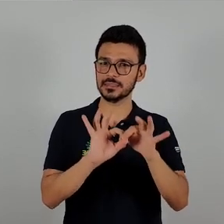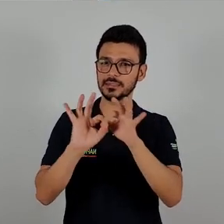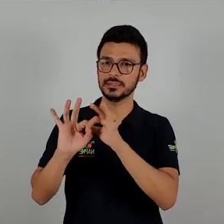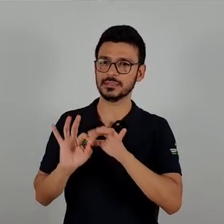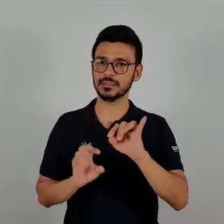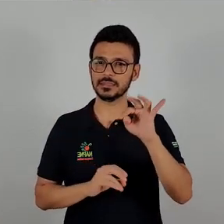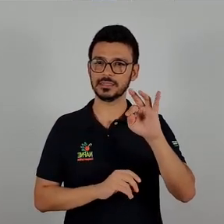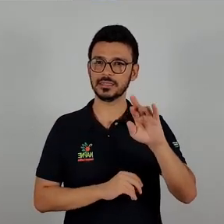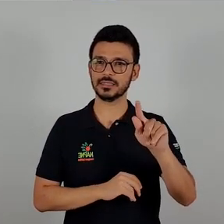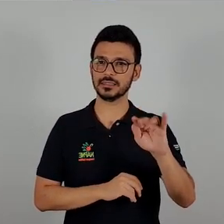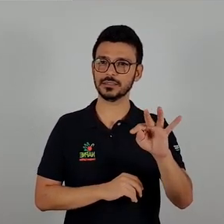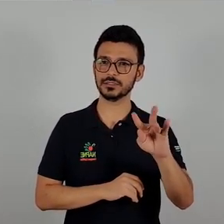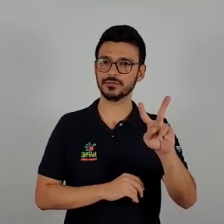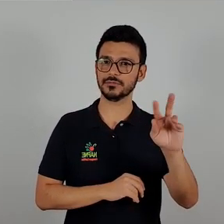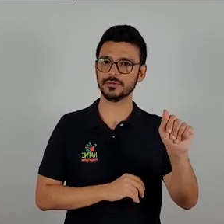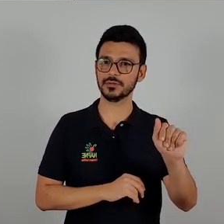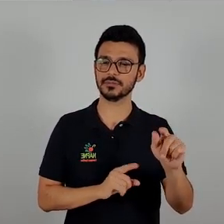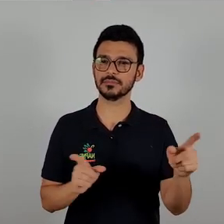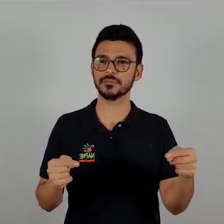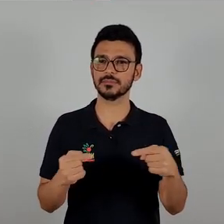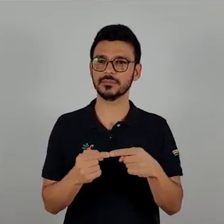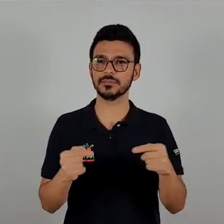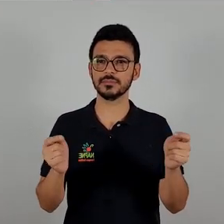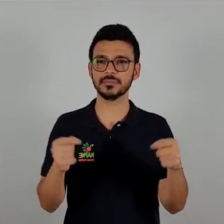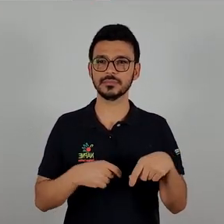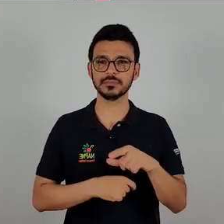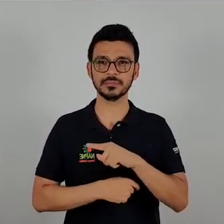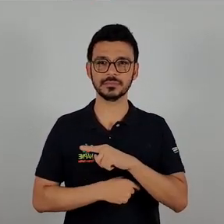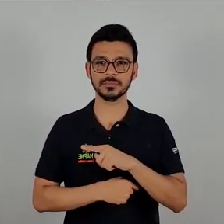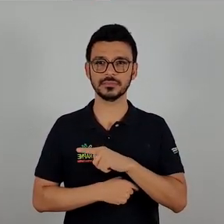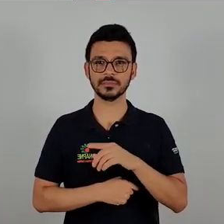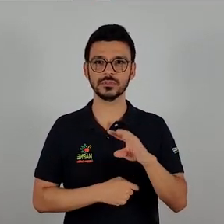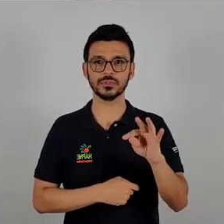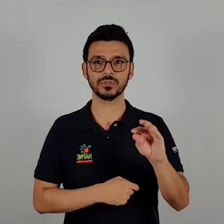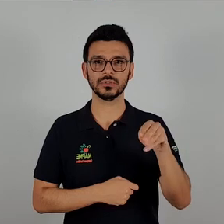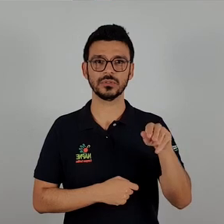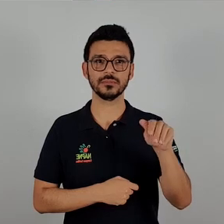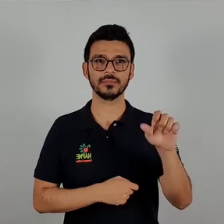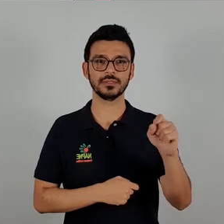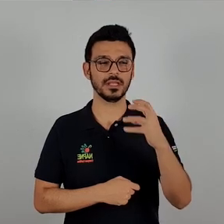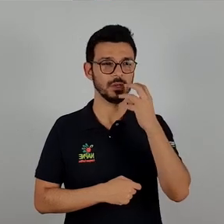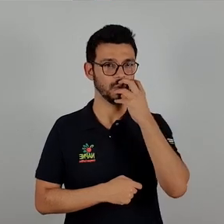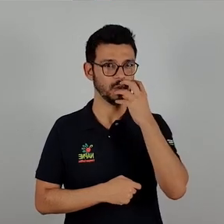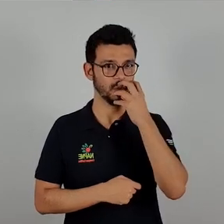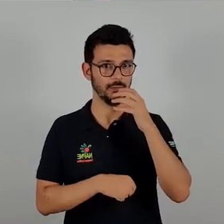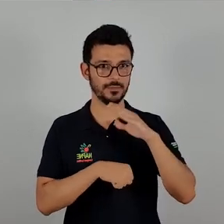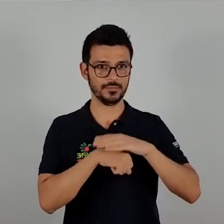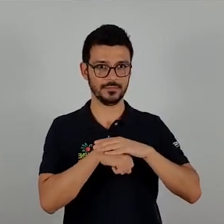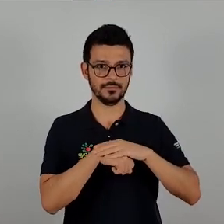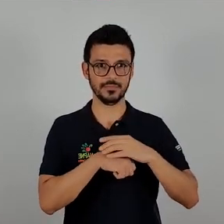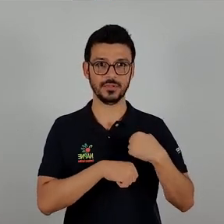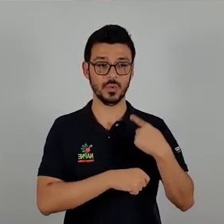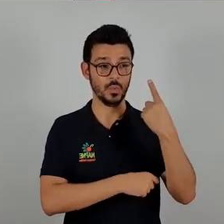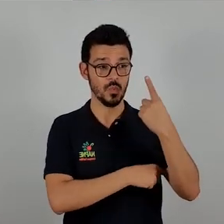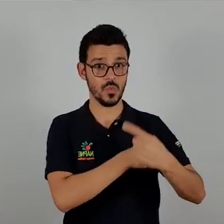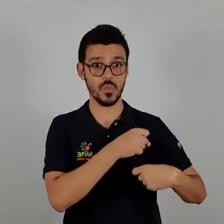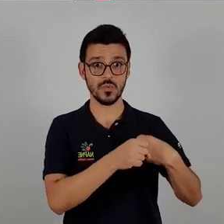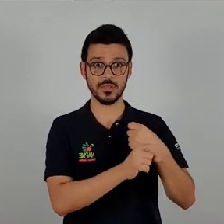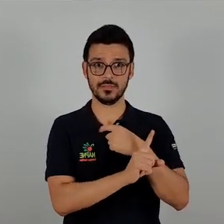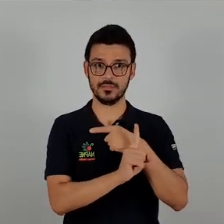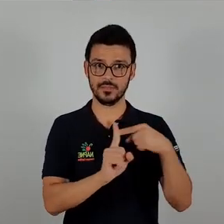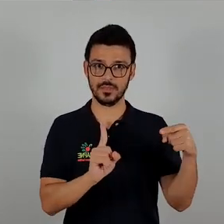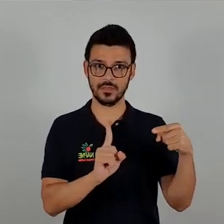palestrante do ano passado, com a medicina, com a nutrição natural. Então, ele não come ração de forma